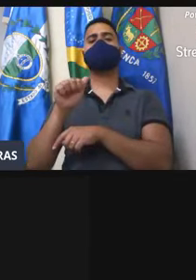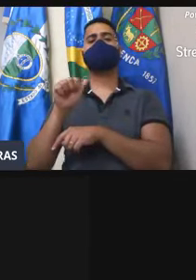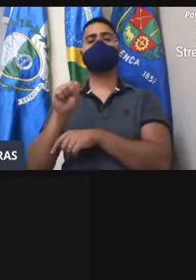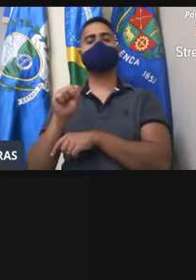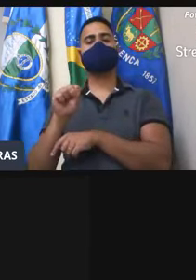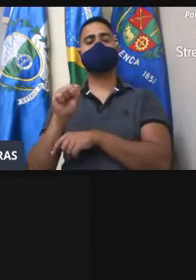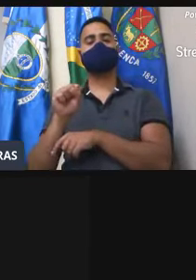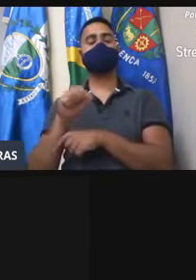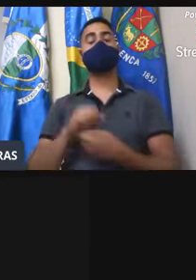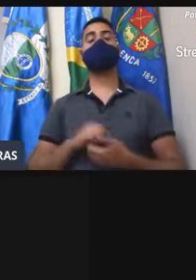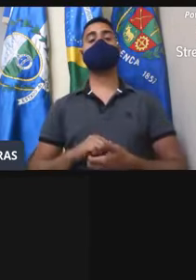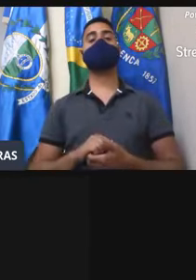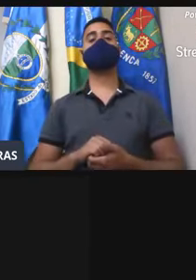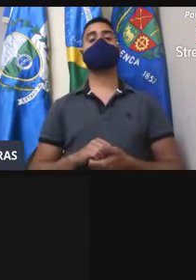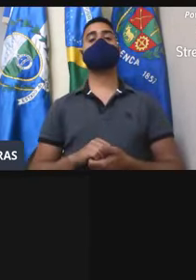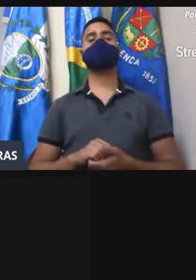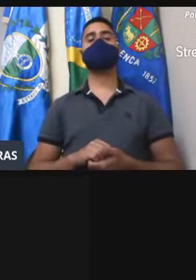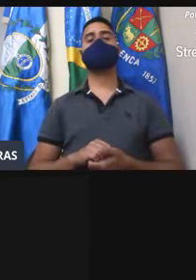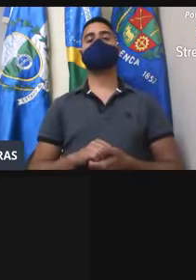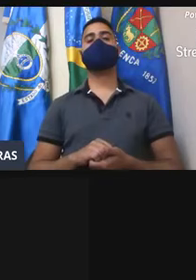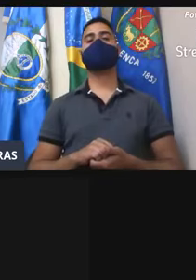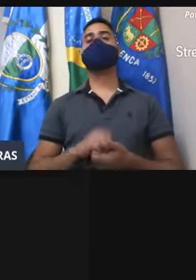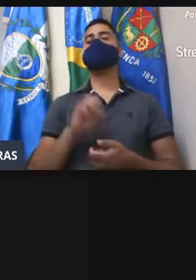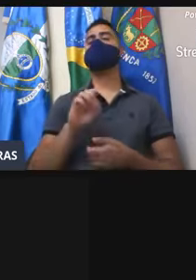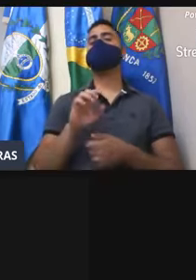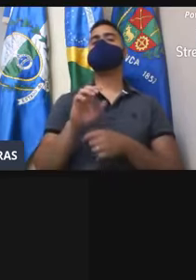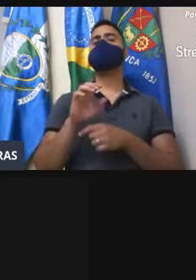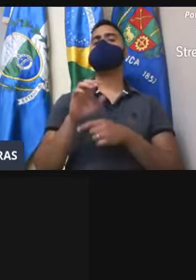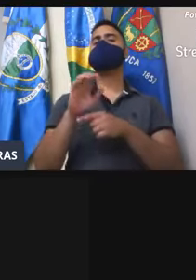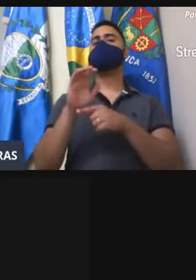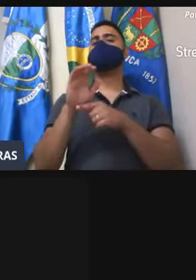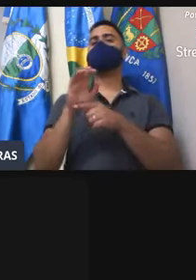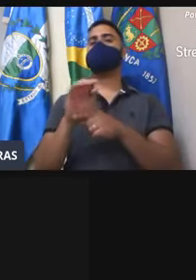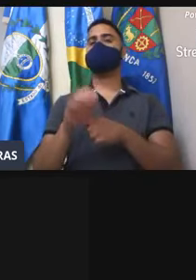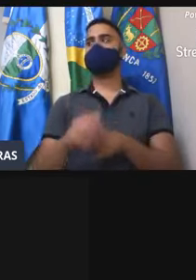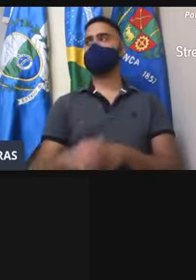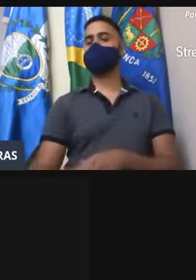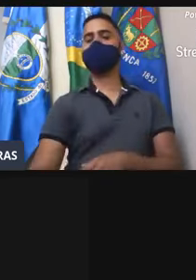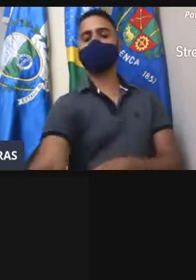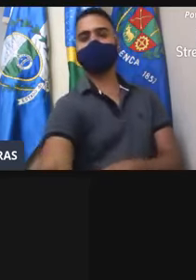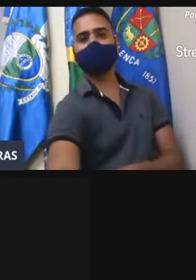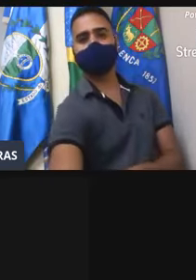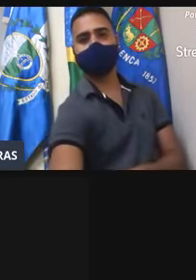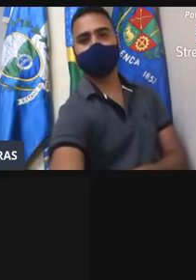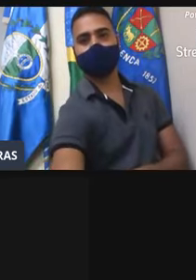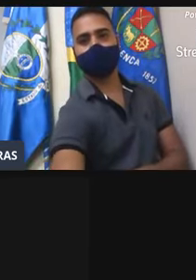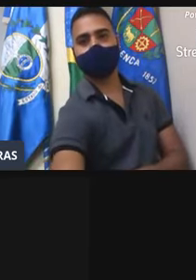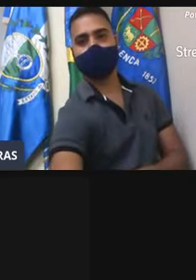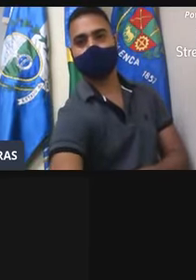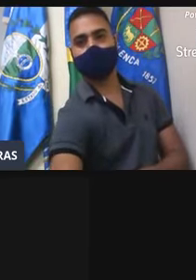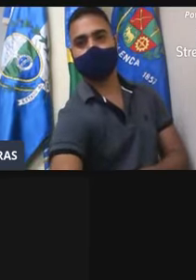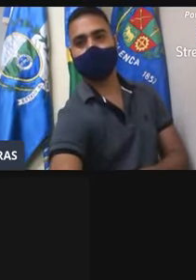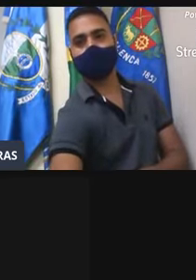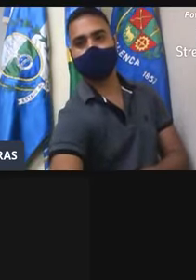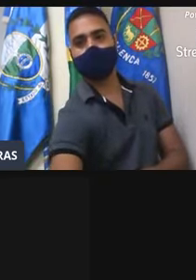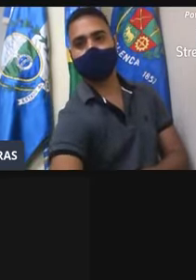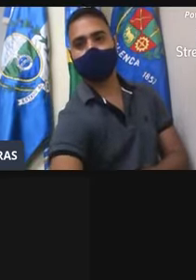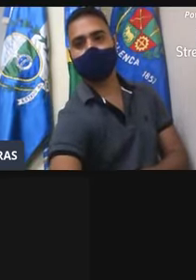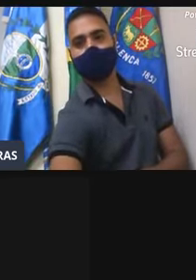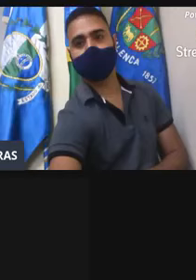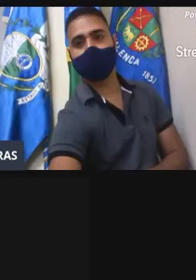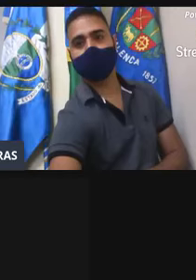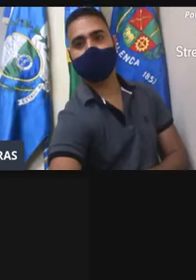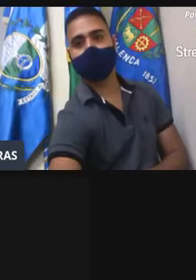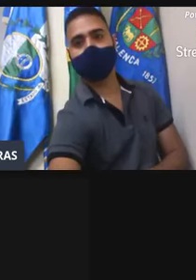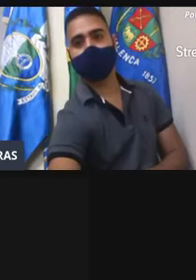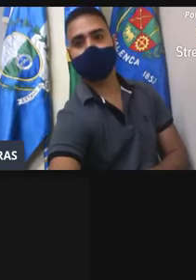Assistência Social, são voltados para suprir necessidades surgidas de forma inesperada ou algum